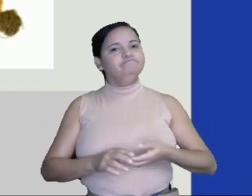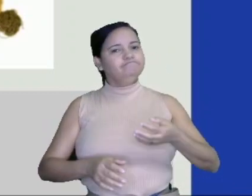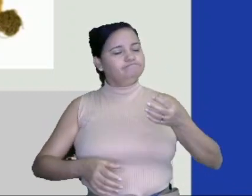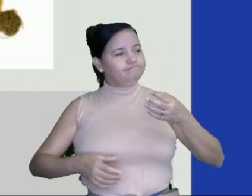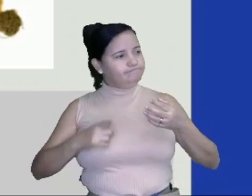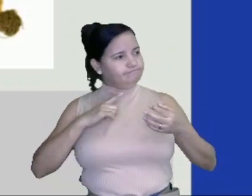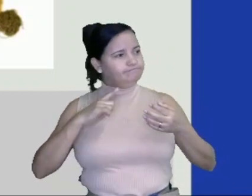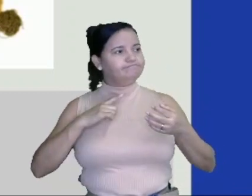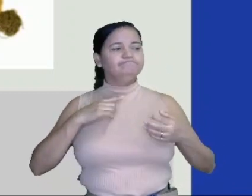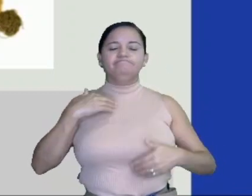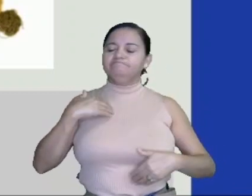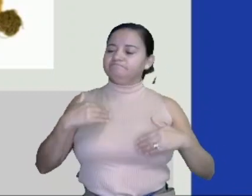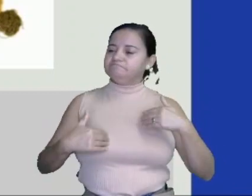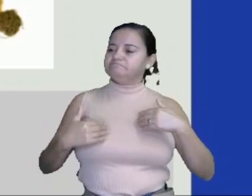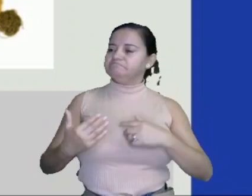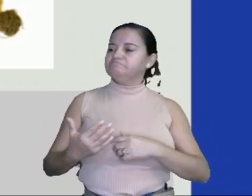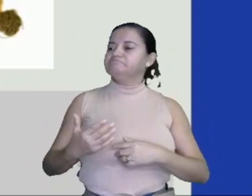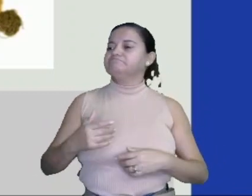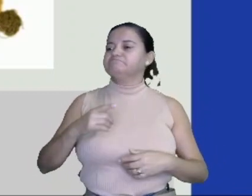reguladores e os alimentos